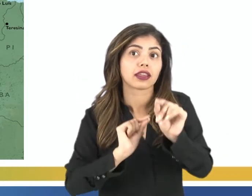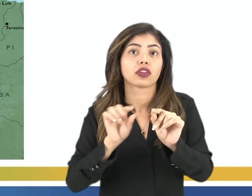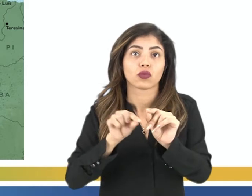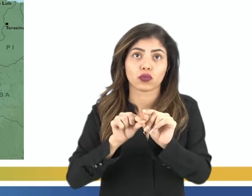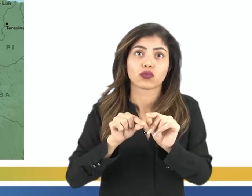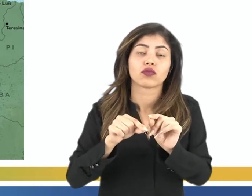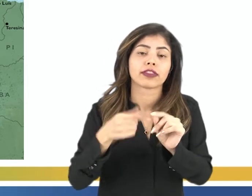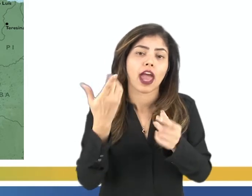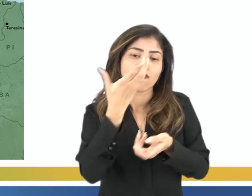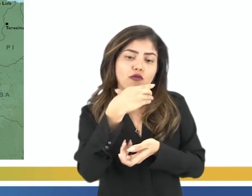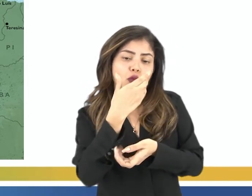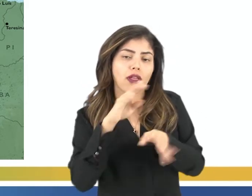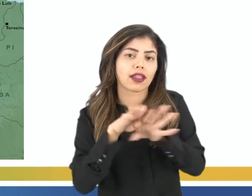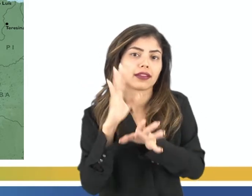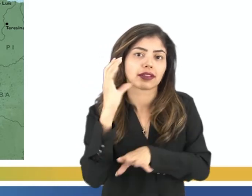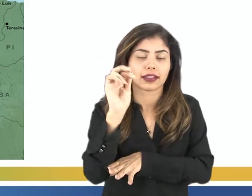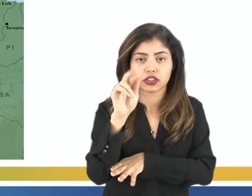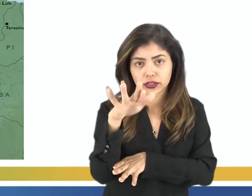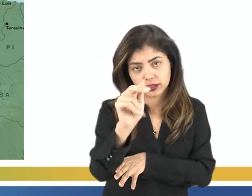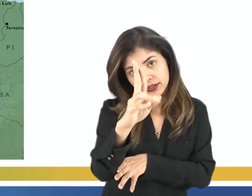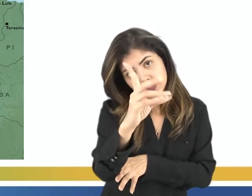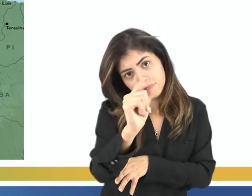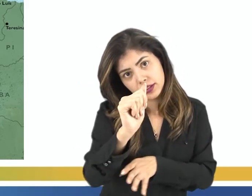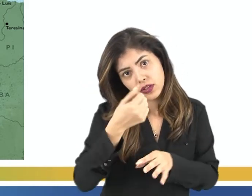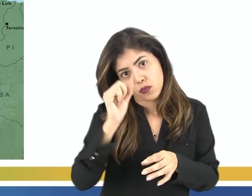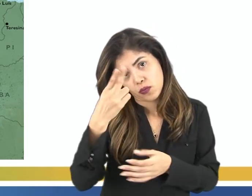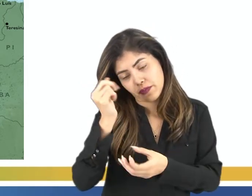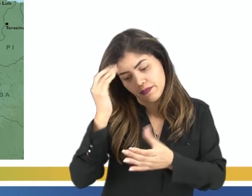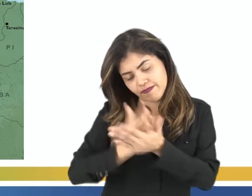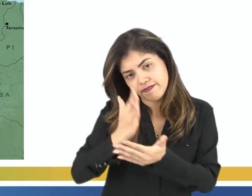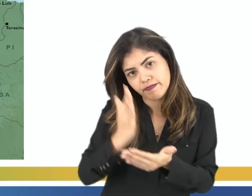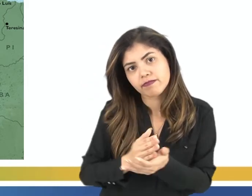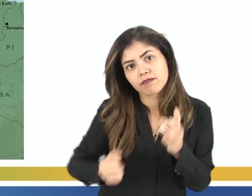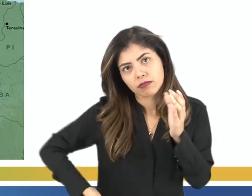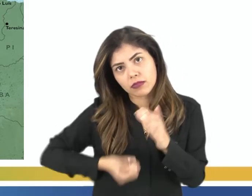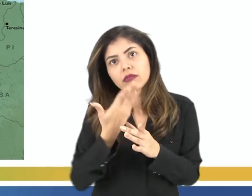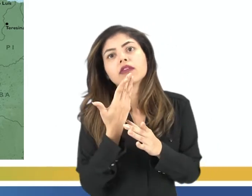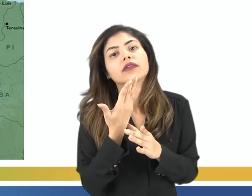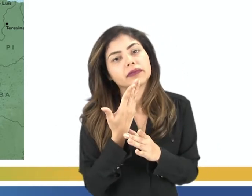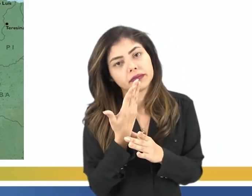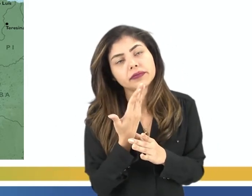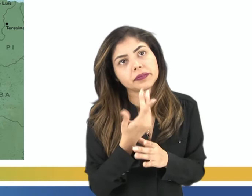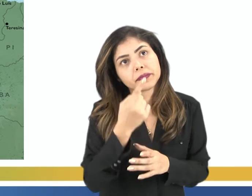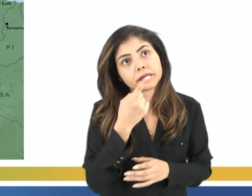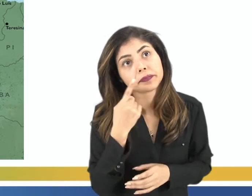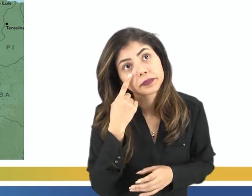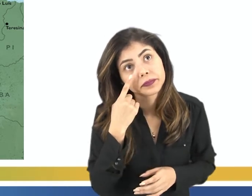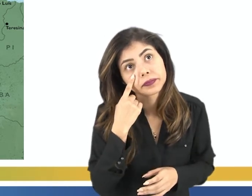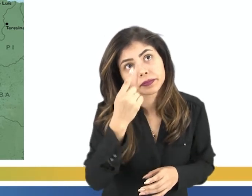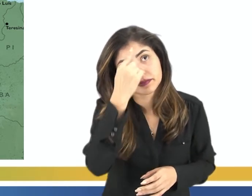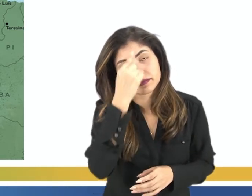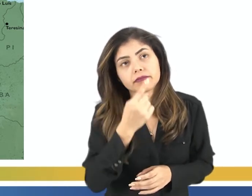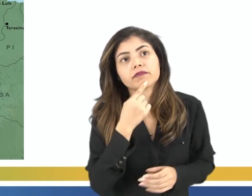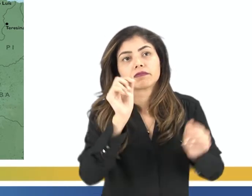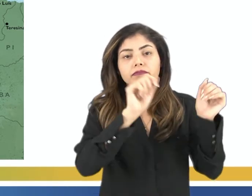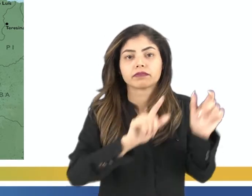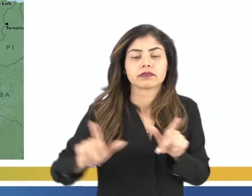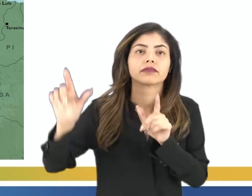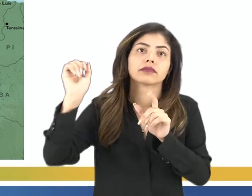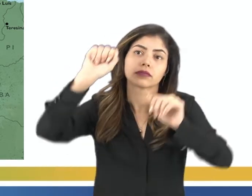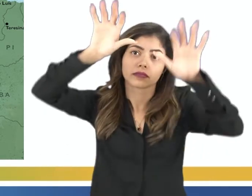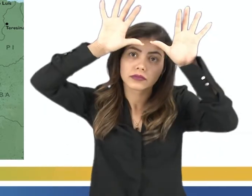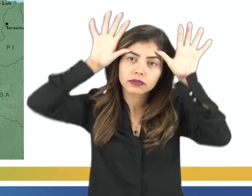essa fruta chamada castanheira, ou seja, o ouriço das castanhas. Então podemos observar pela imagem que no nosso estado do Acre,